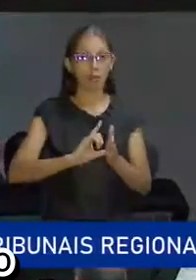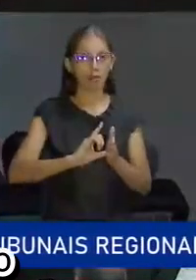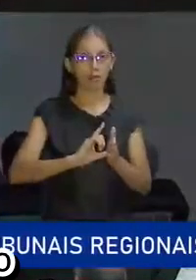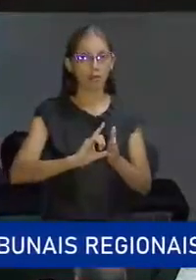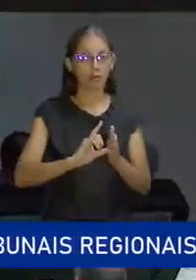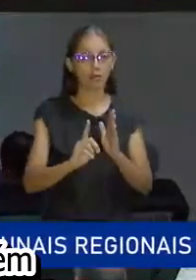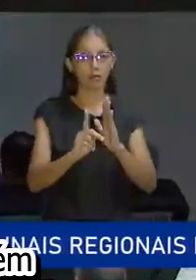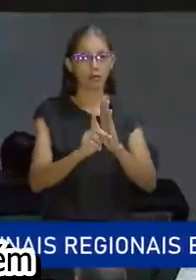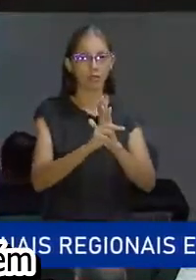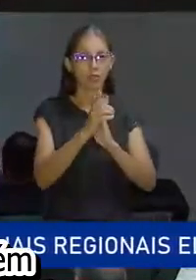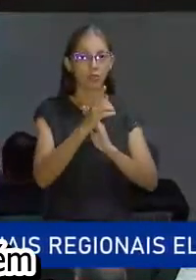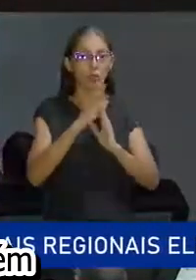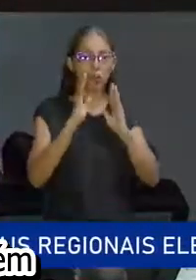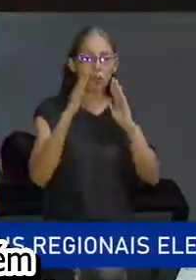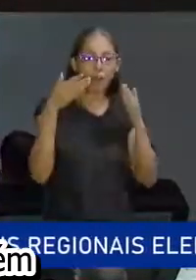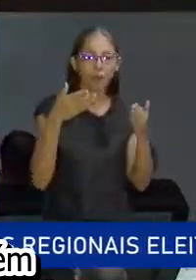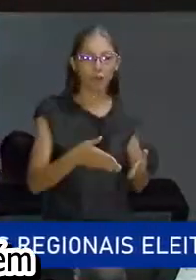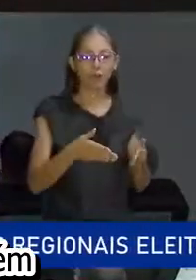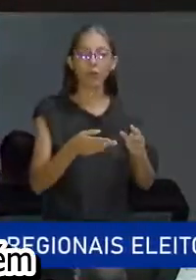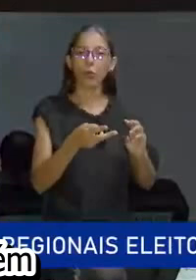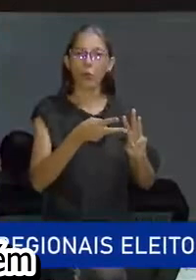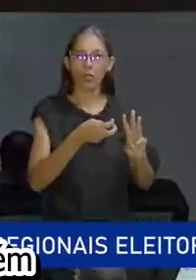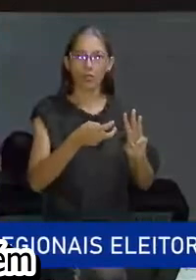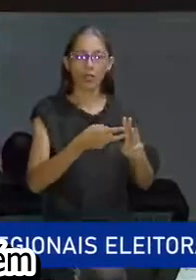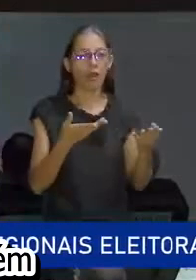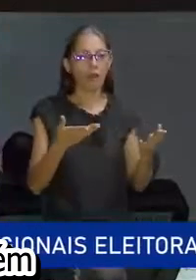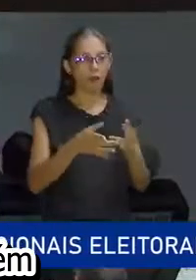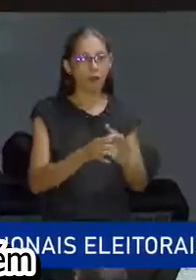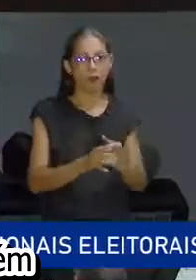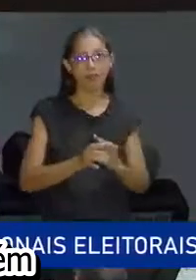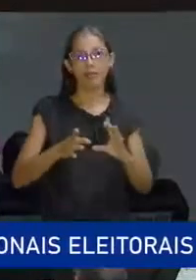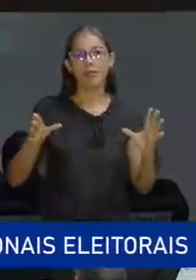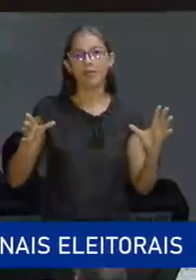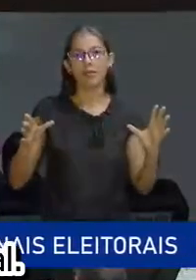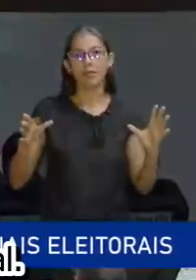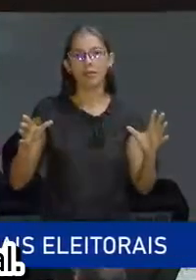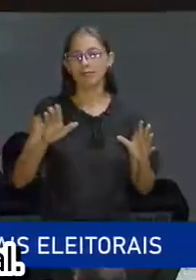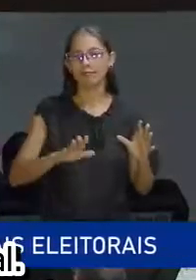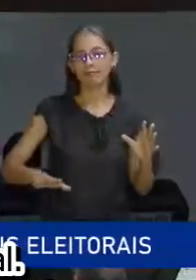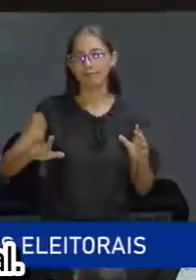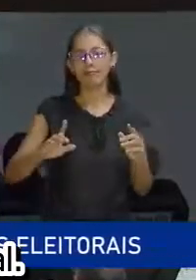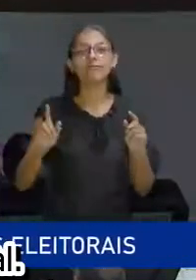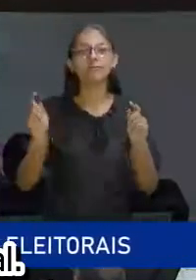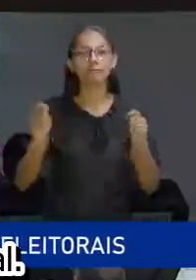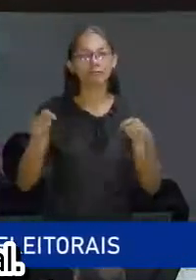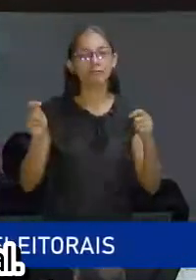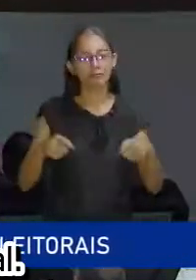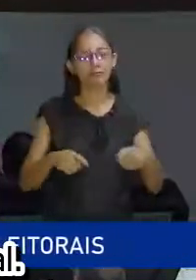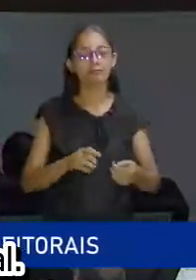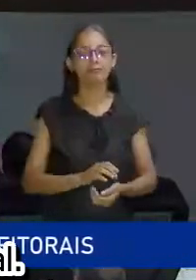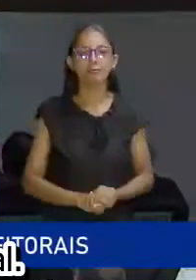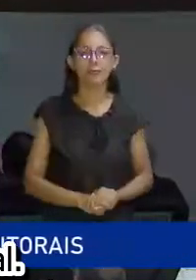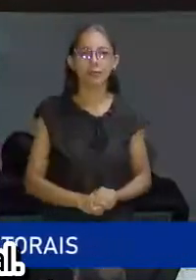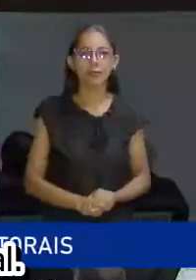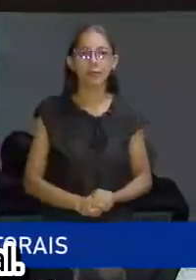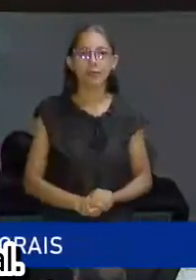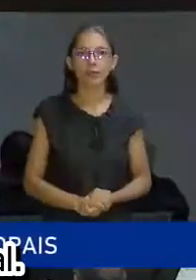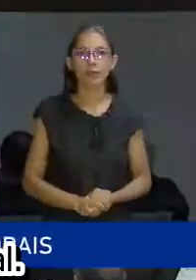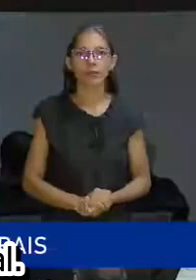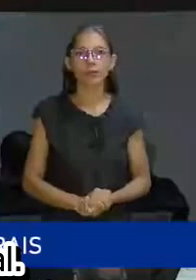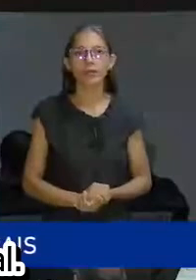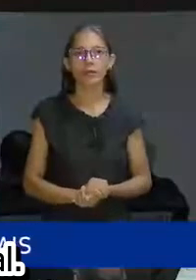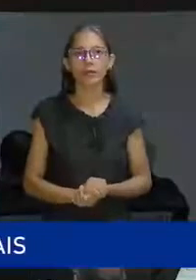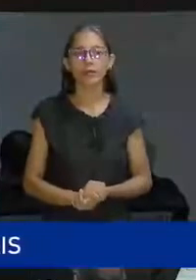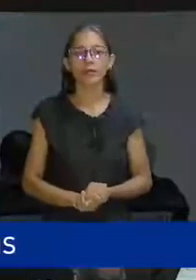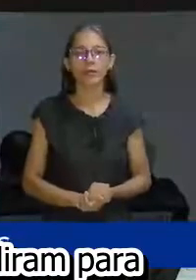ao consumo dos indígenas, mas agora a bebida passou também já a ser comercializada nas feiras livres